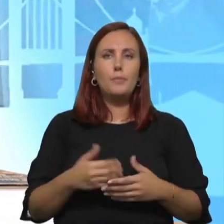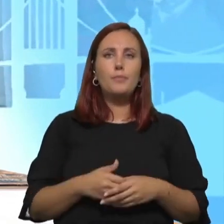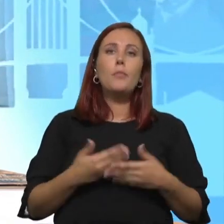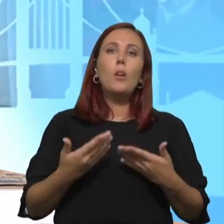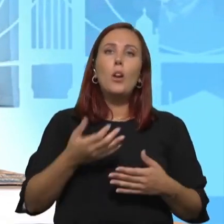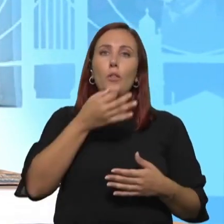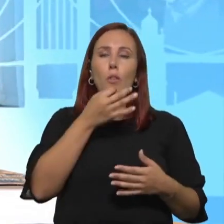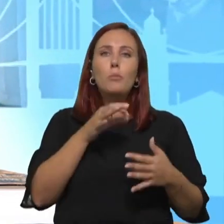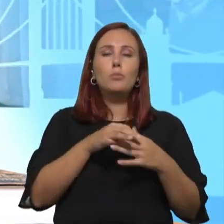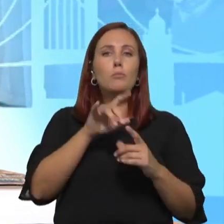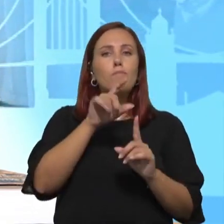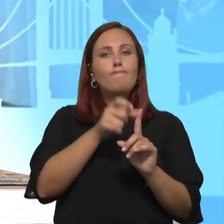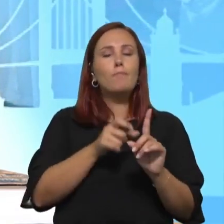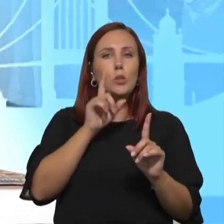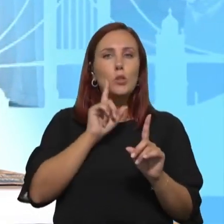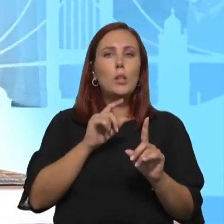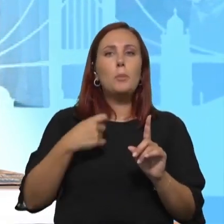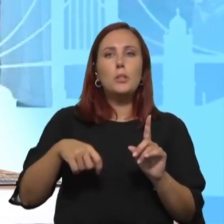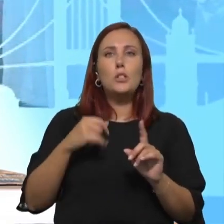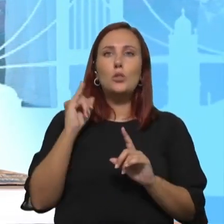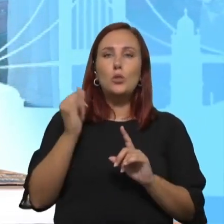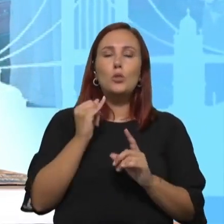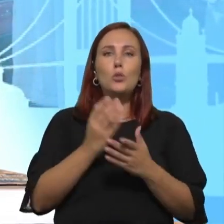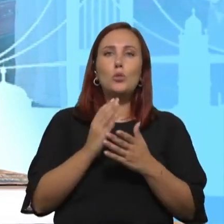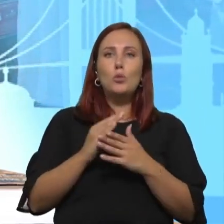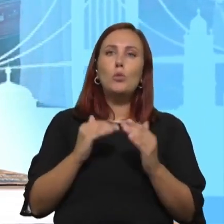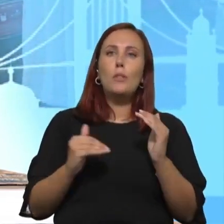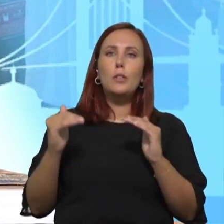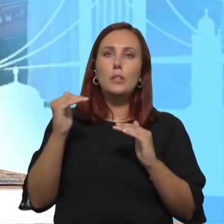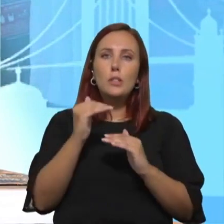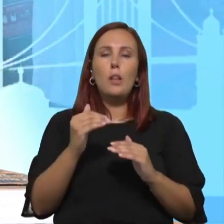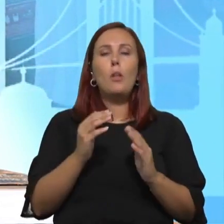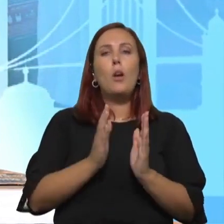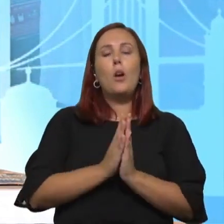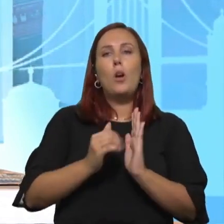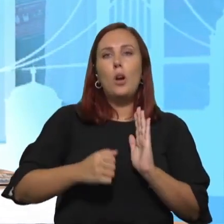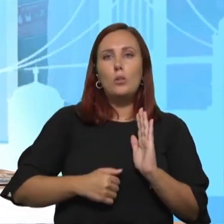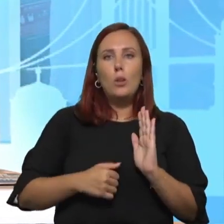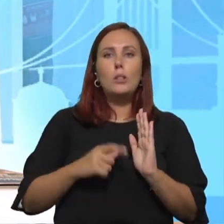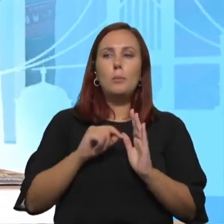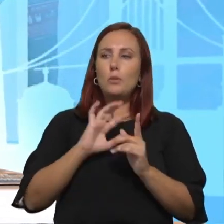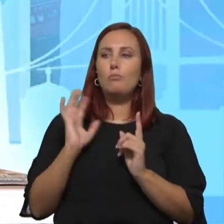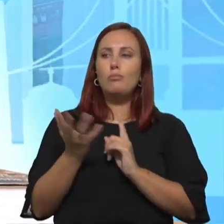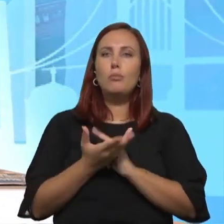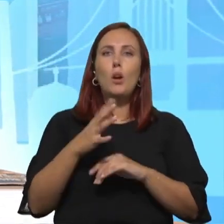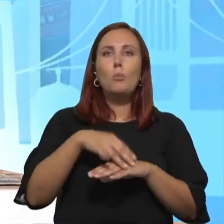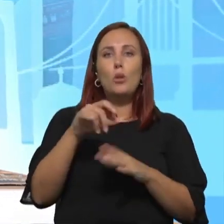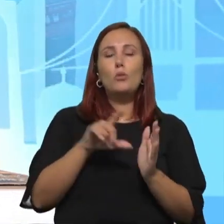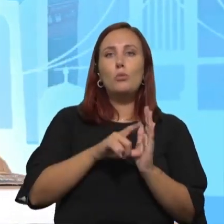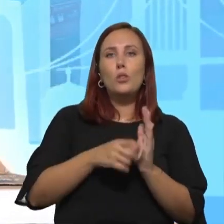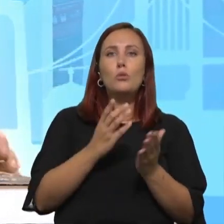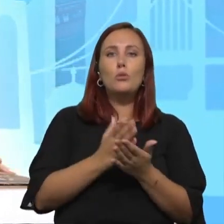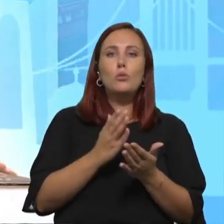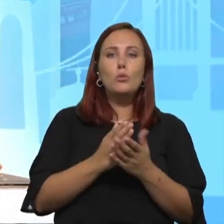Falamos agora com Eugénia Abrantes, Presidente do Instituto de Estudos Avançados em Catolicismo e Globalização, a propósito deste projeto de estudo